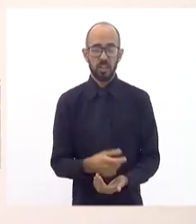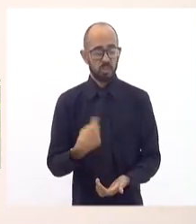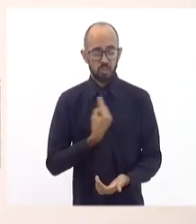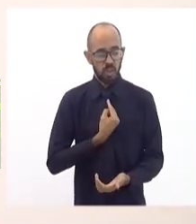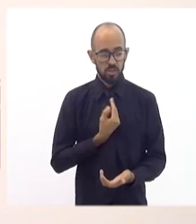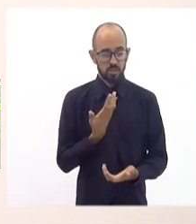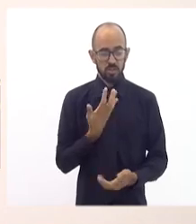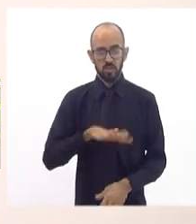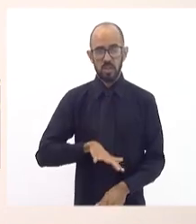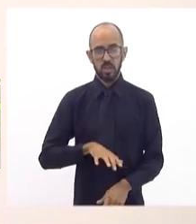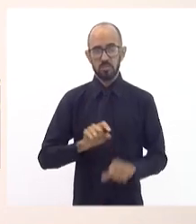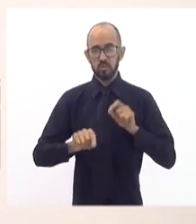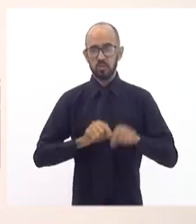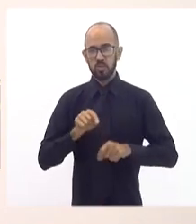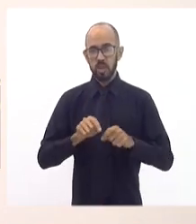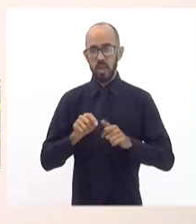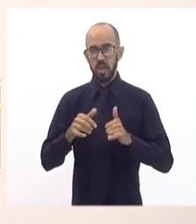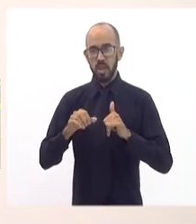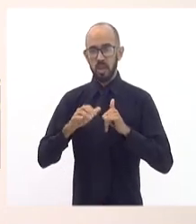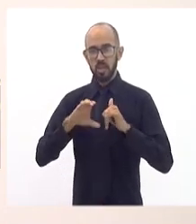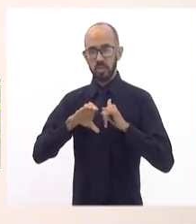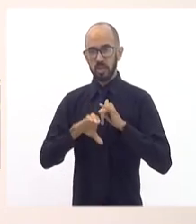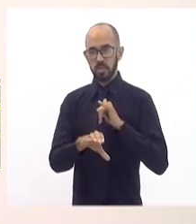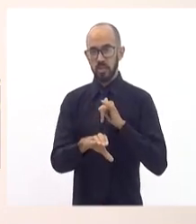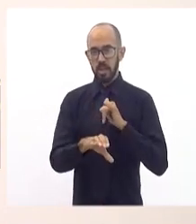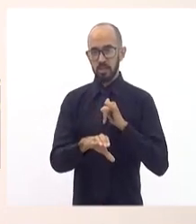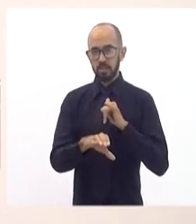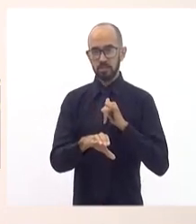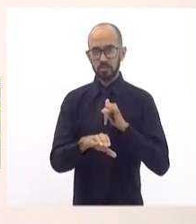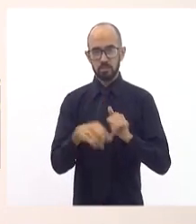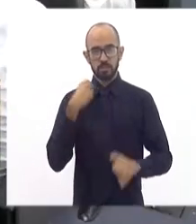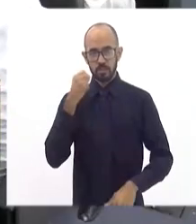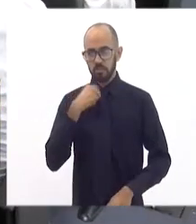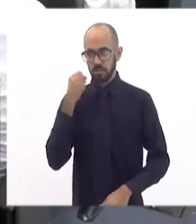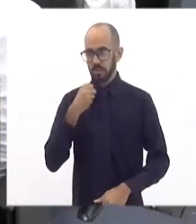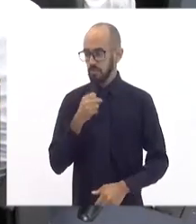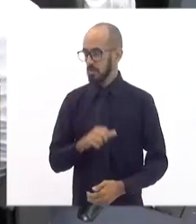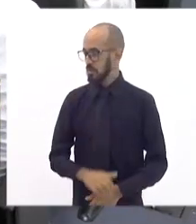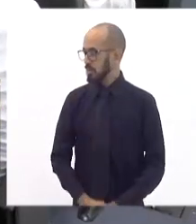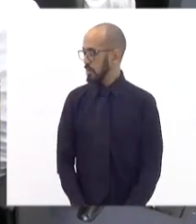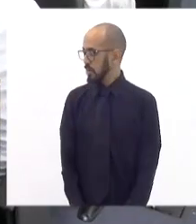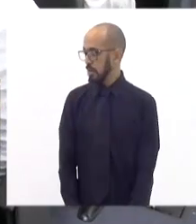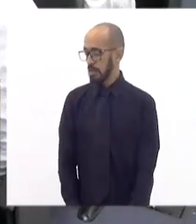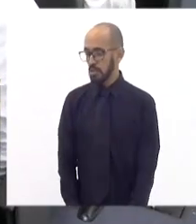quer termelétricas em Sepetiba. A